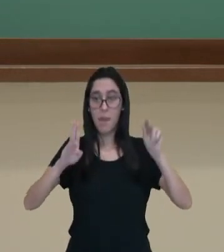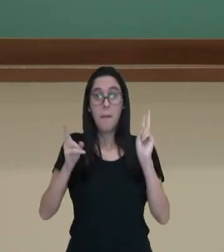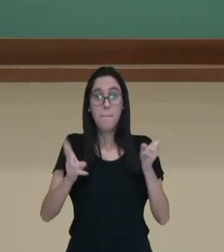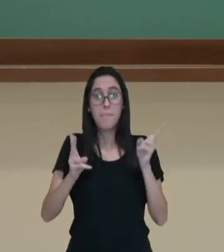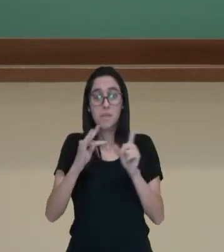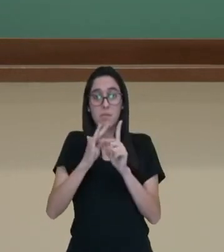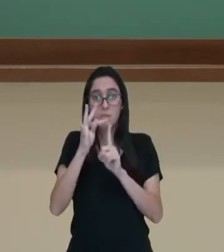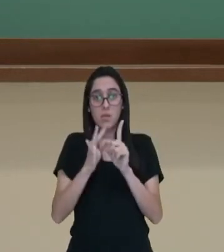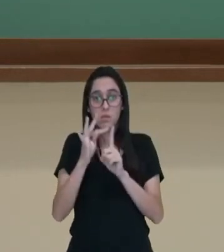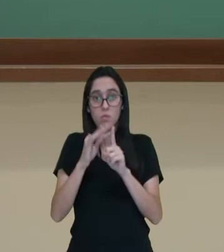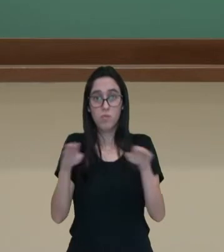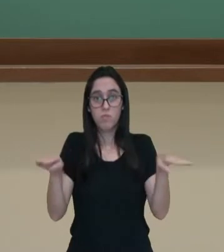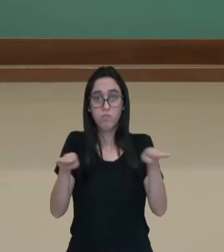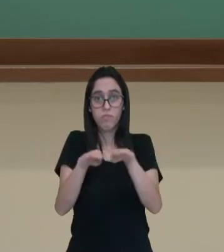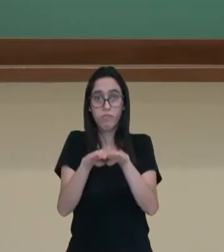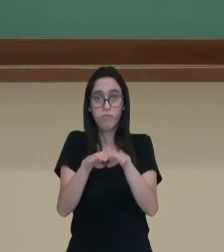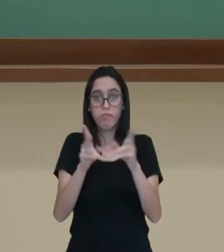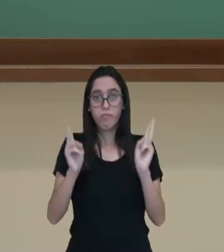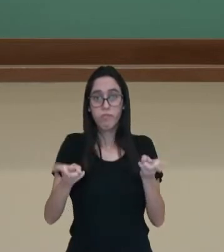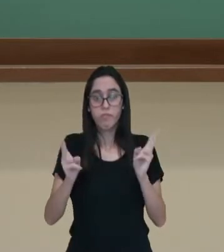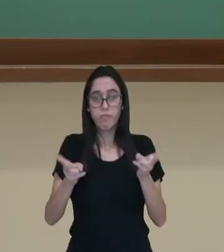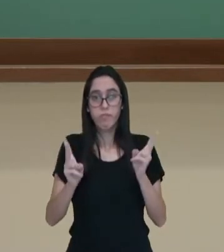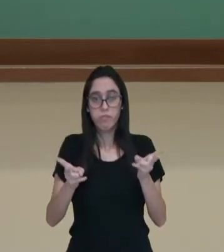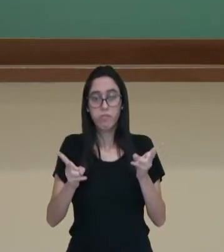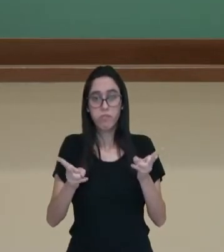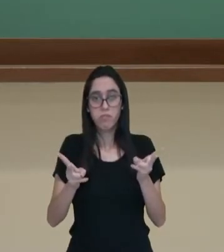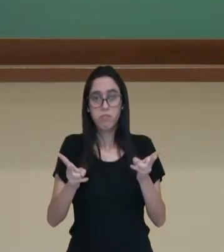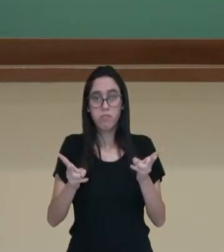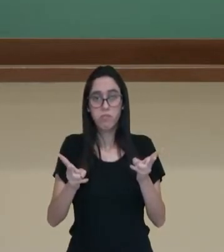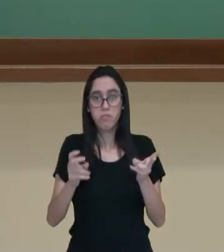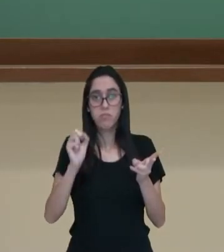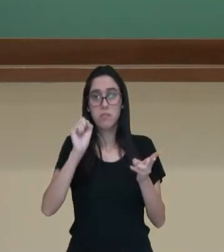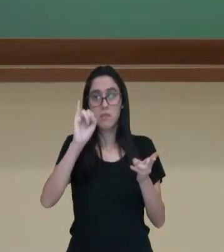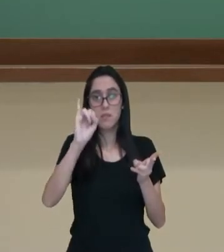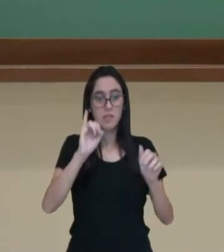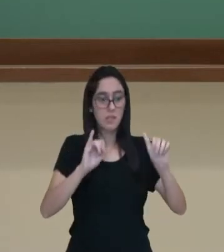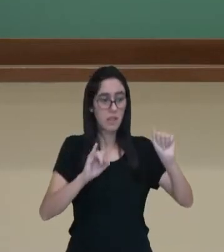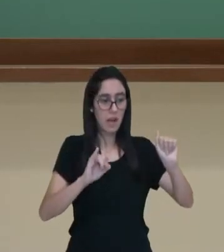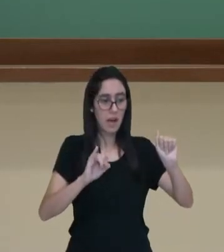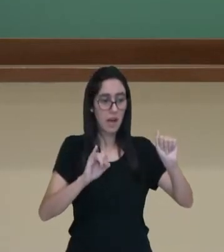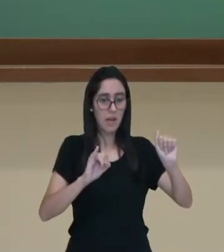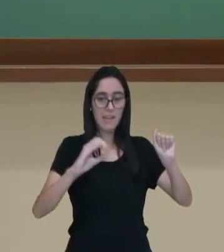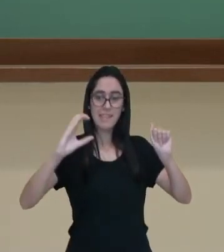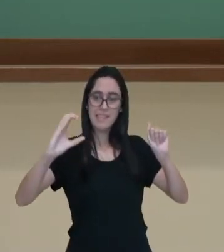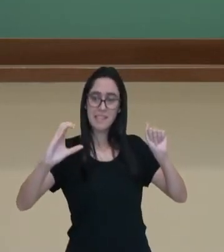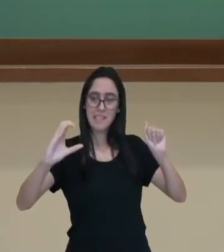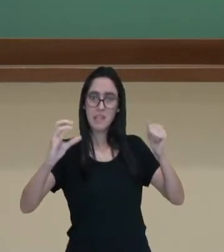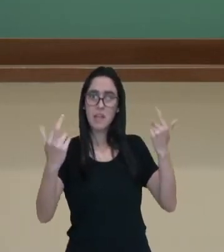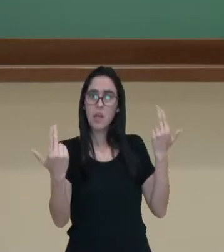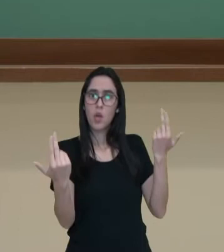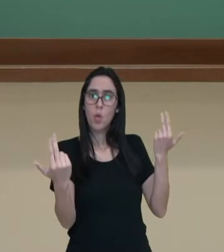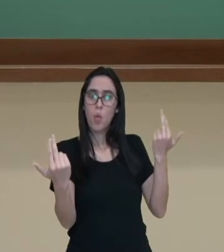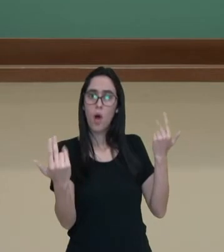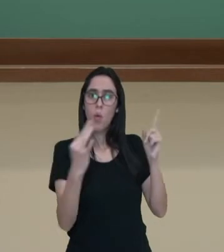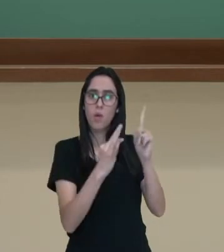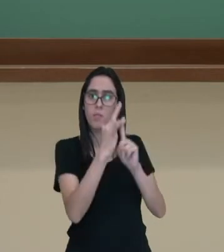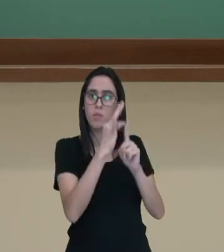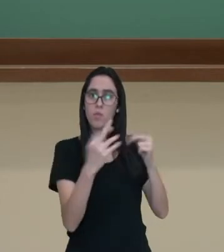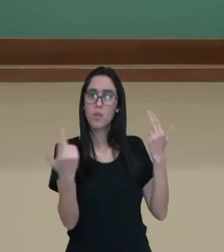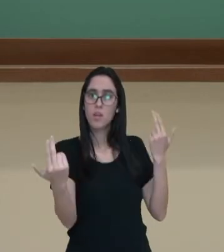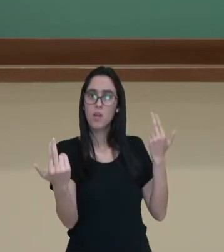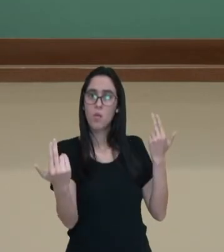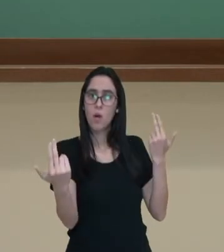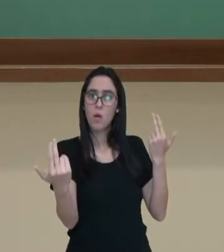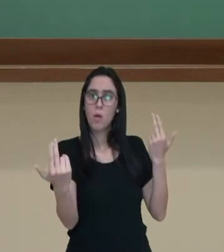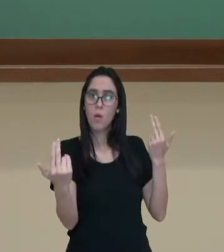temperatura, se o corpo A está na mesma temperatura do corpo C, então a temperatura entre C